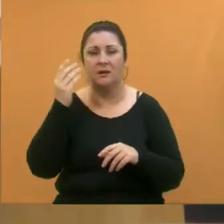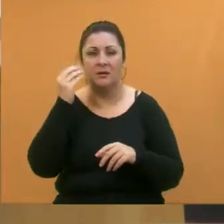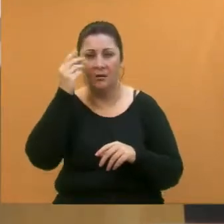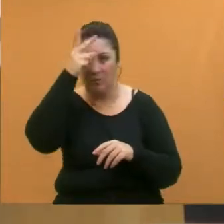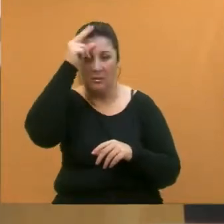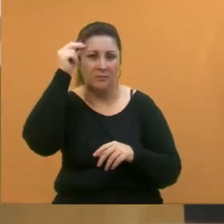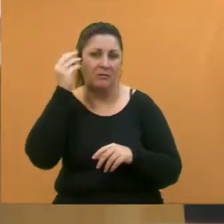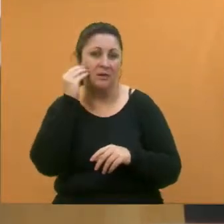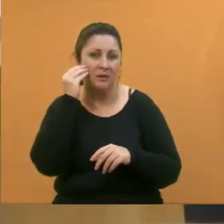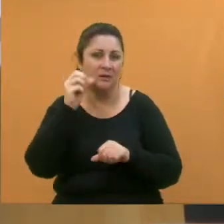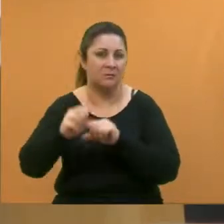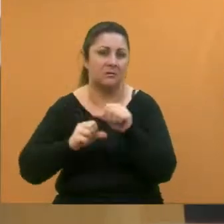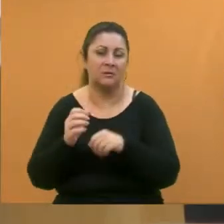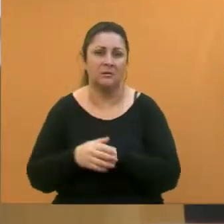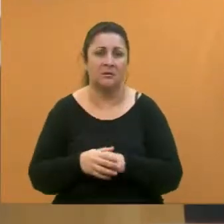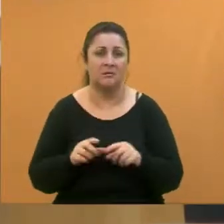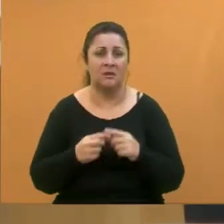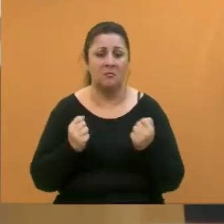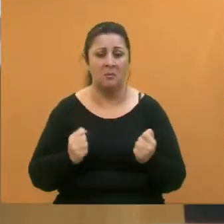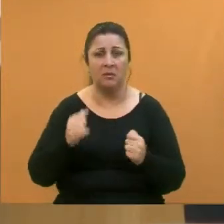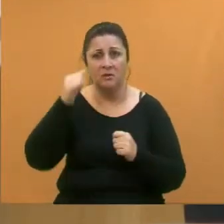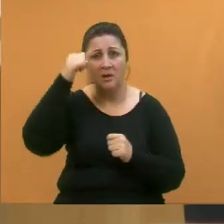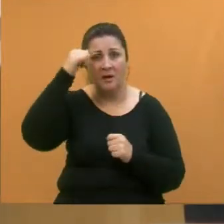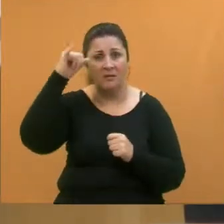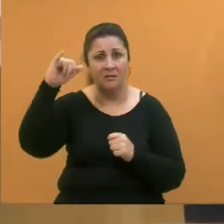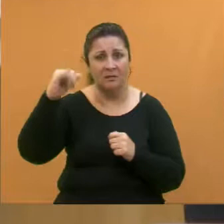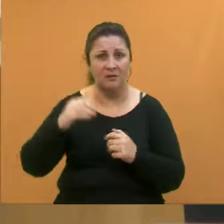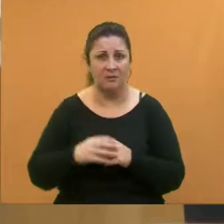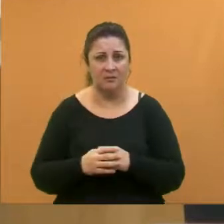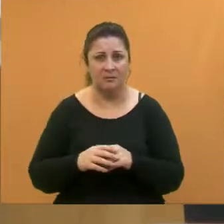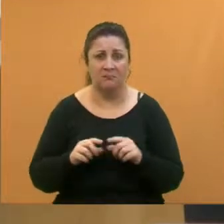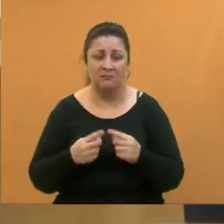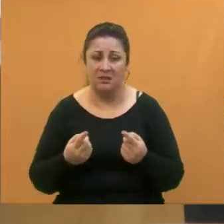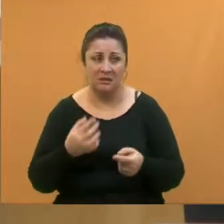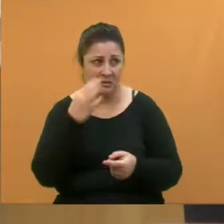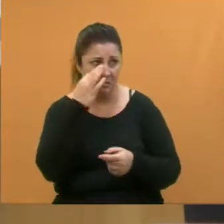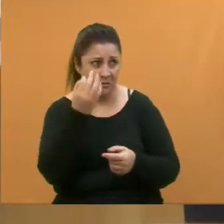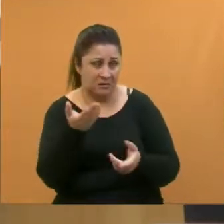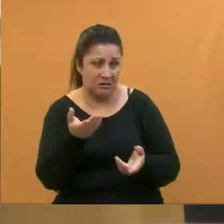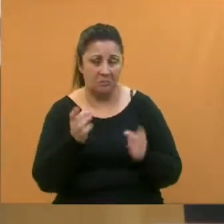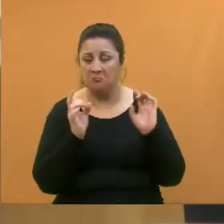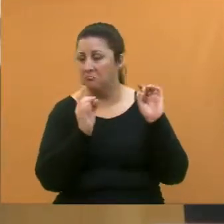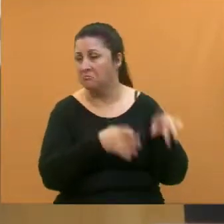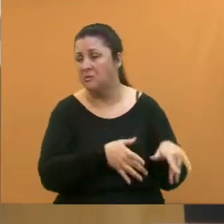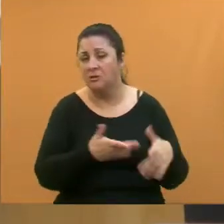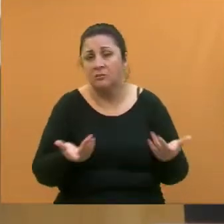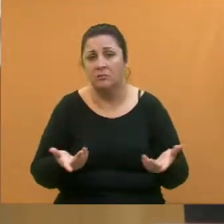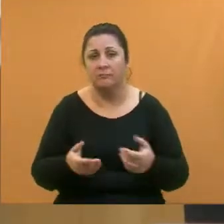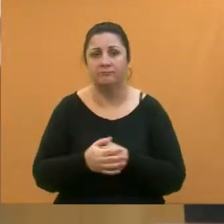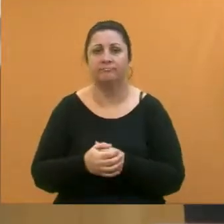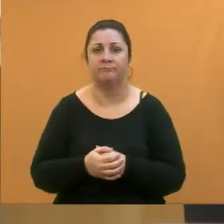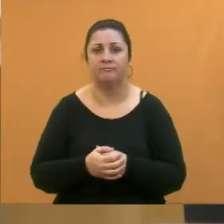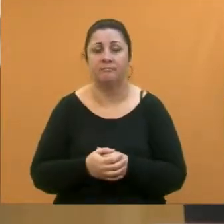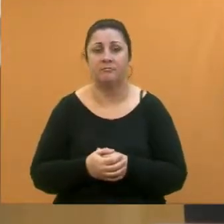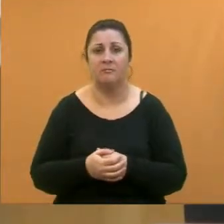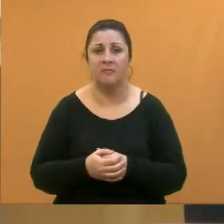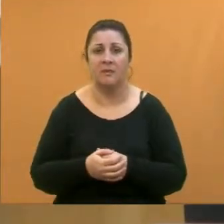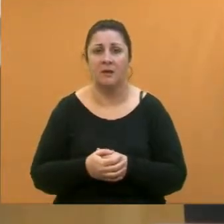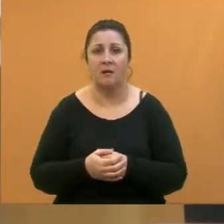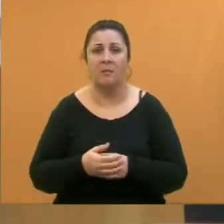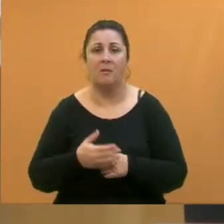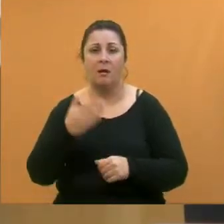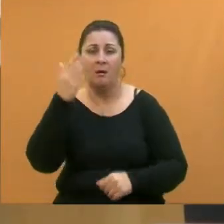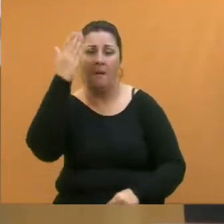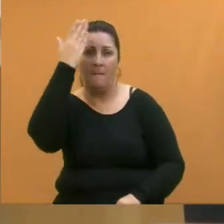esse problema poderia ser evitado. Como não nos ouviram, preferiram tocar para frente. E para provar que eu não estou mentindo no que eu